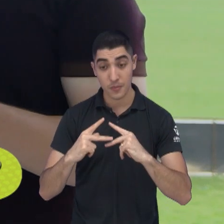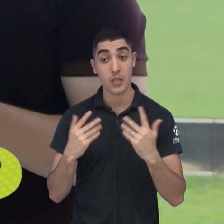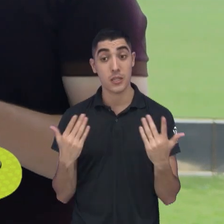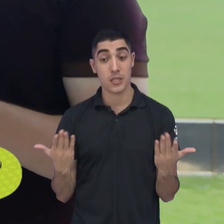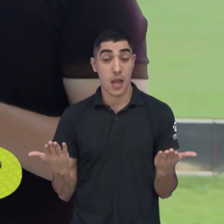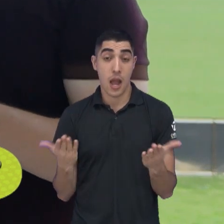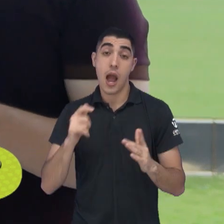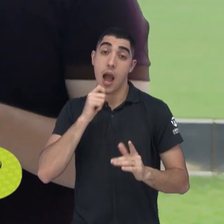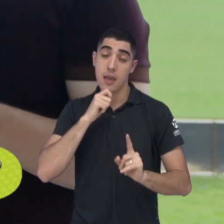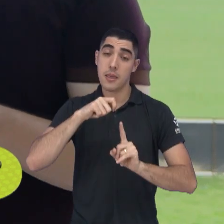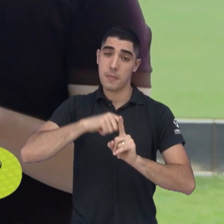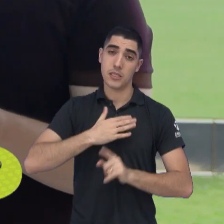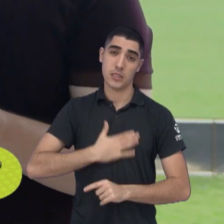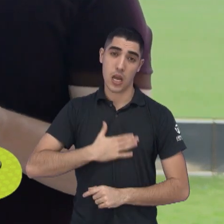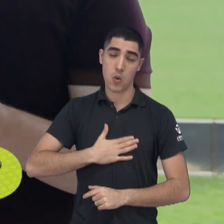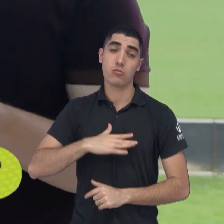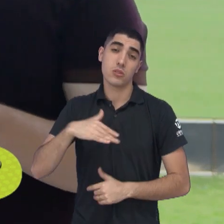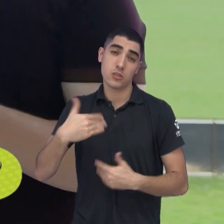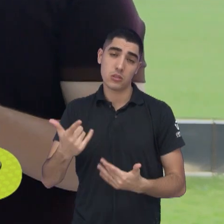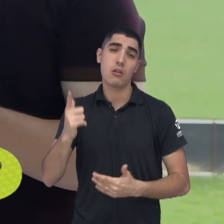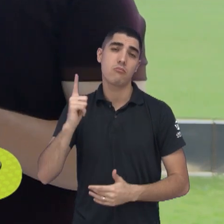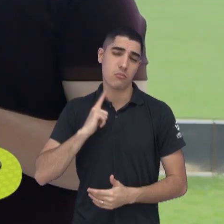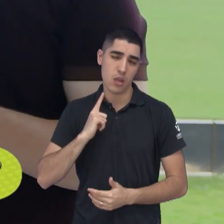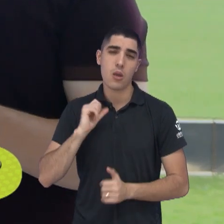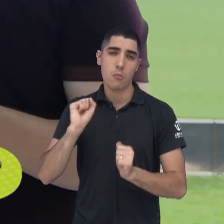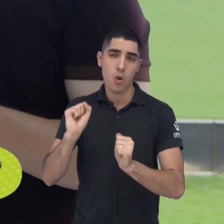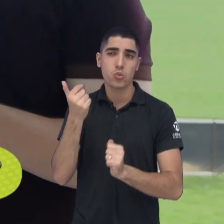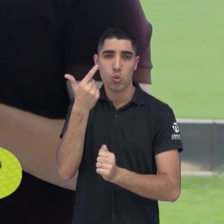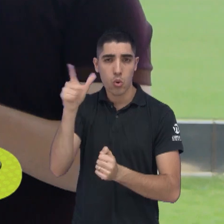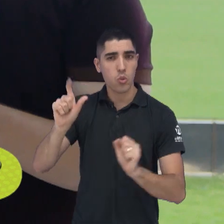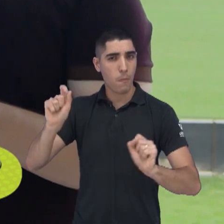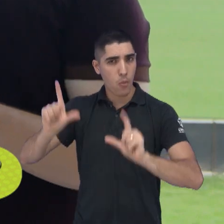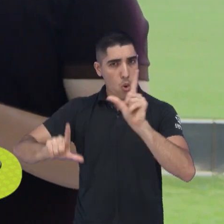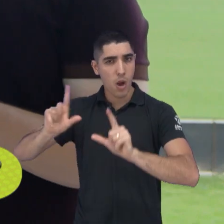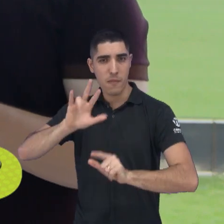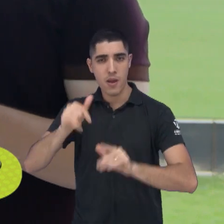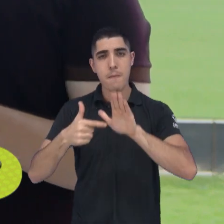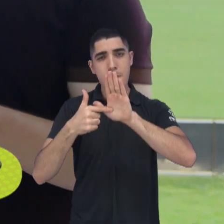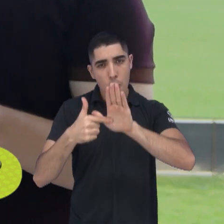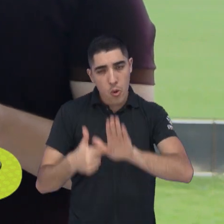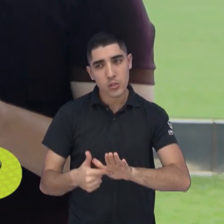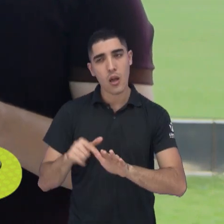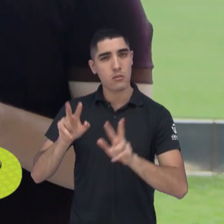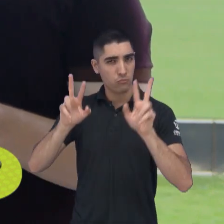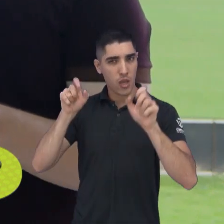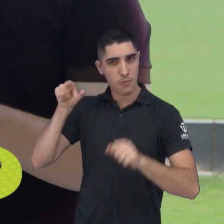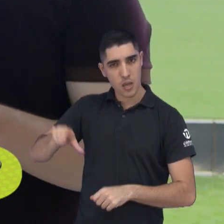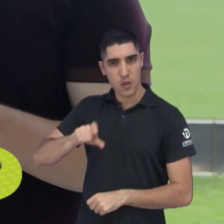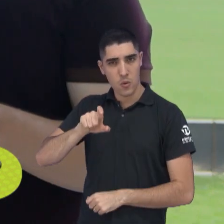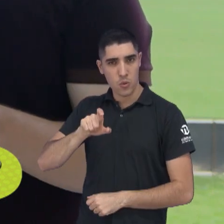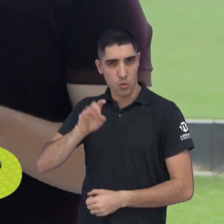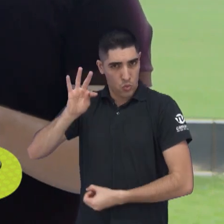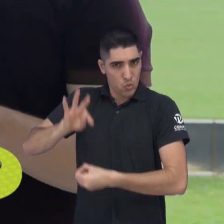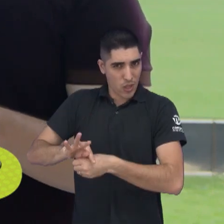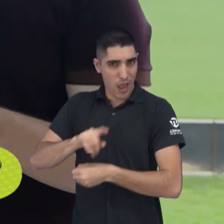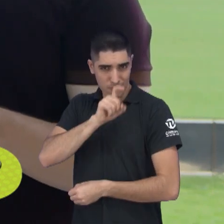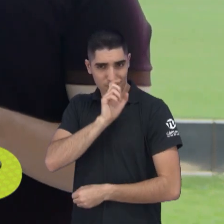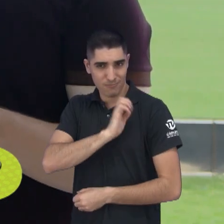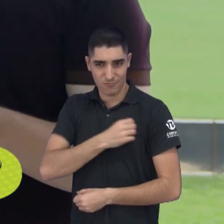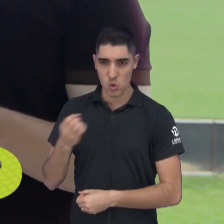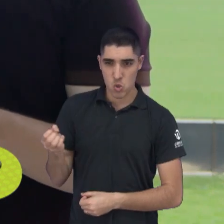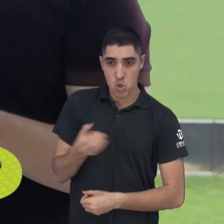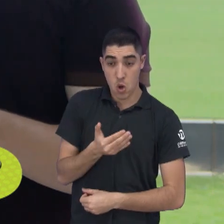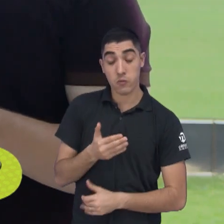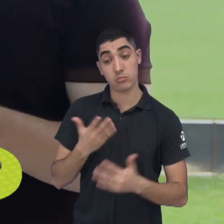muita coisa para a gente falar sobre o novo treinador, sobre o novo diretor executivo, mas desse primeiro contato, esse a gente julga como os pontos